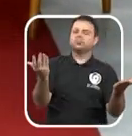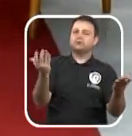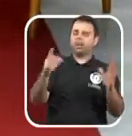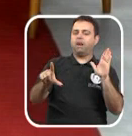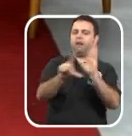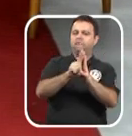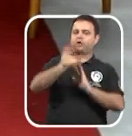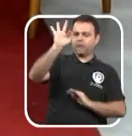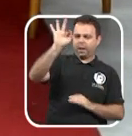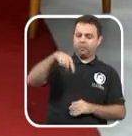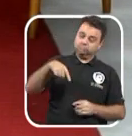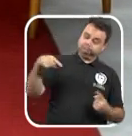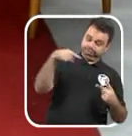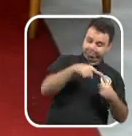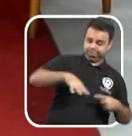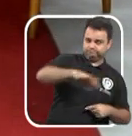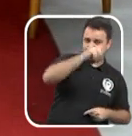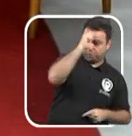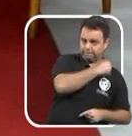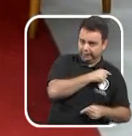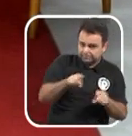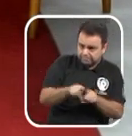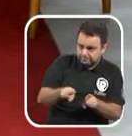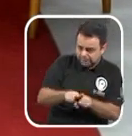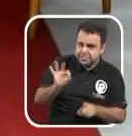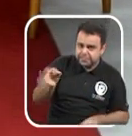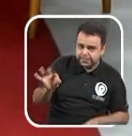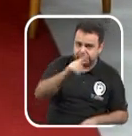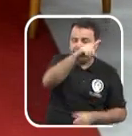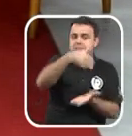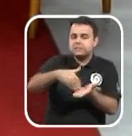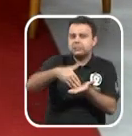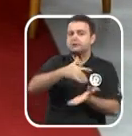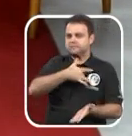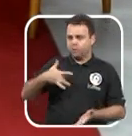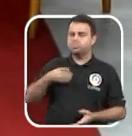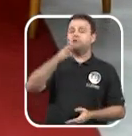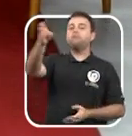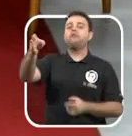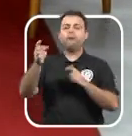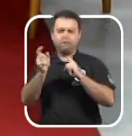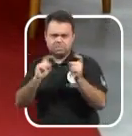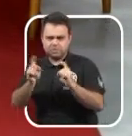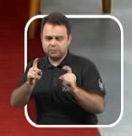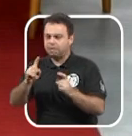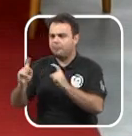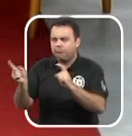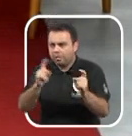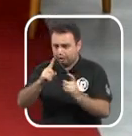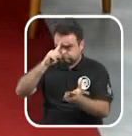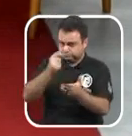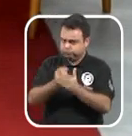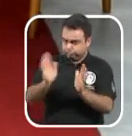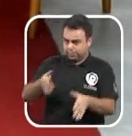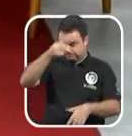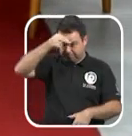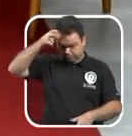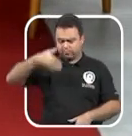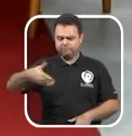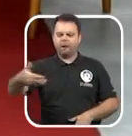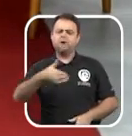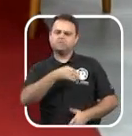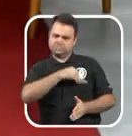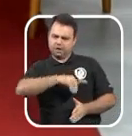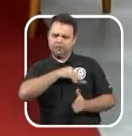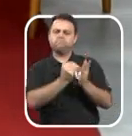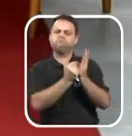em Rio Preto. O senhor, inclusive, acompanhou uma reunião lá na Secretaria de Saúde. Ficou definido que o município vai pagar, mas tem